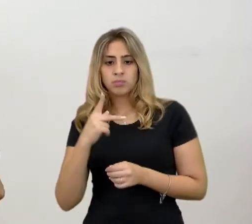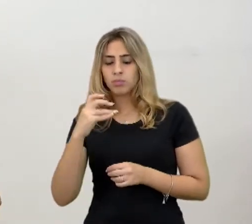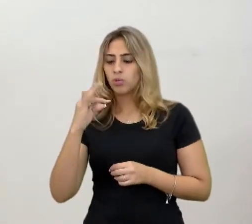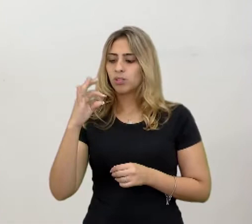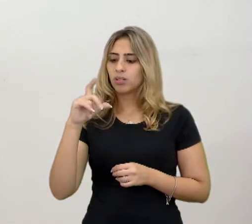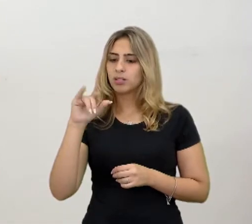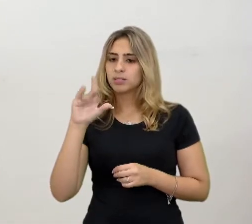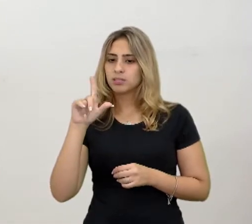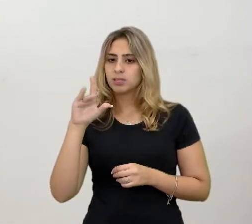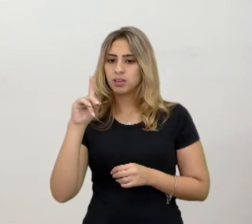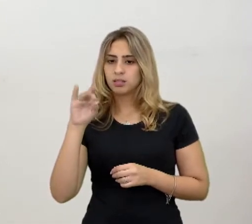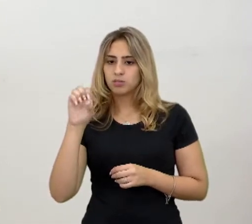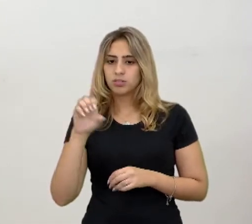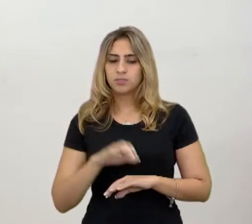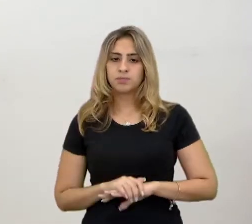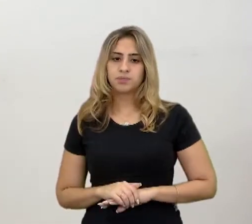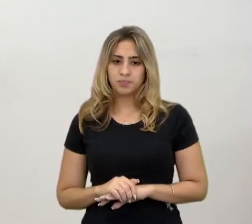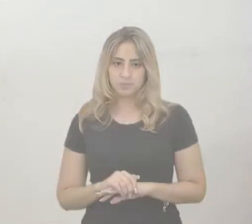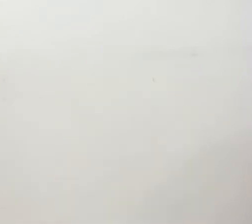de geotérmicas.